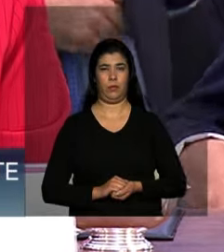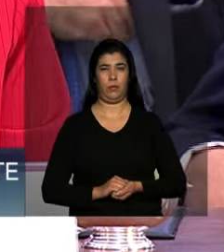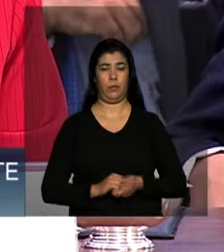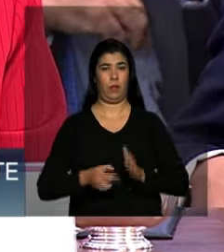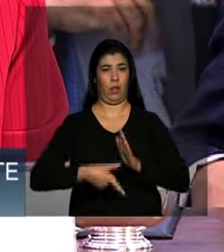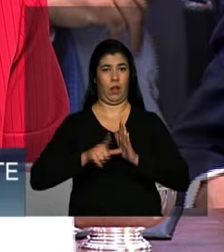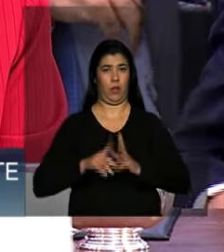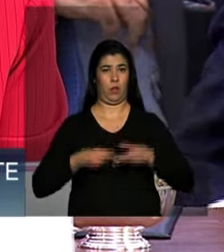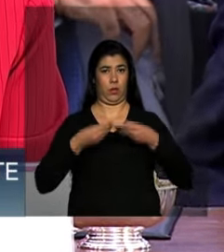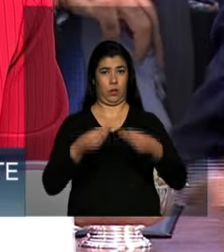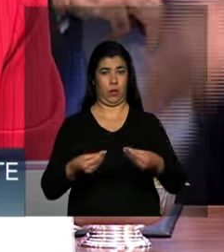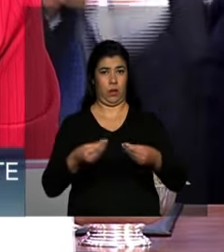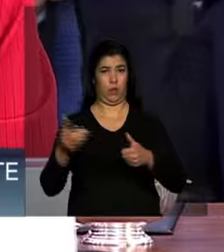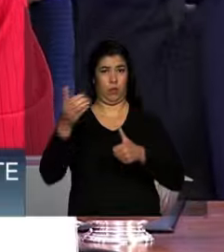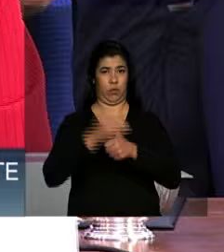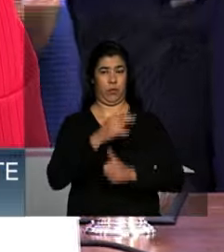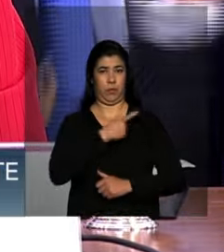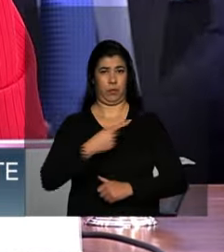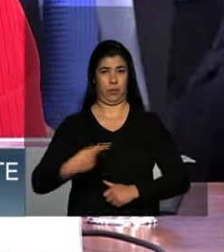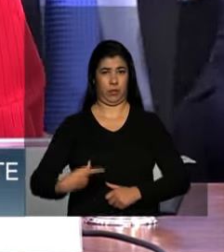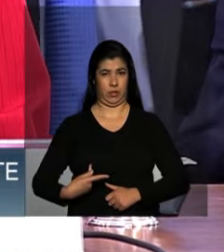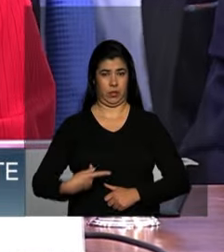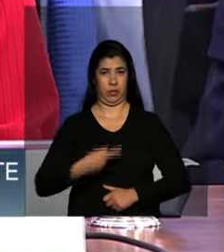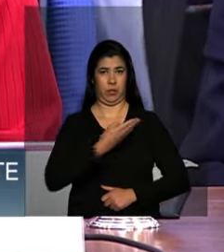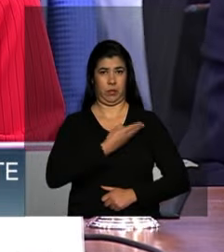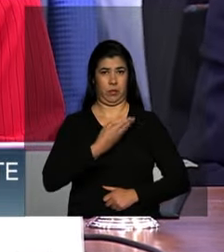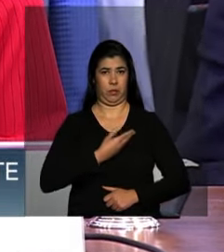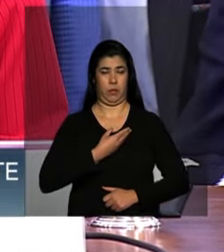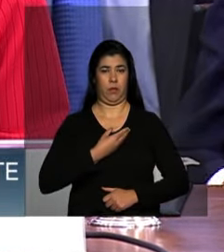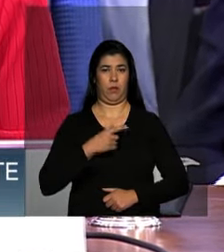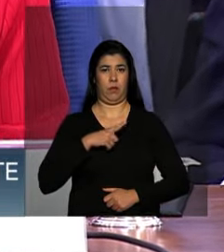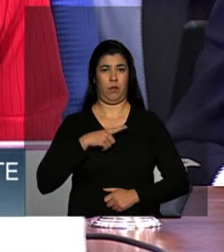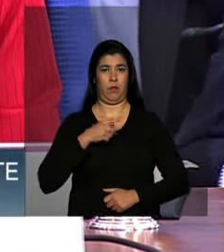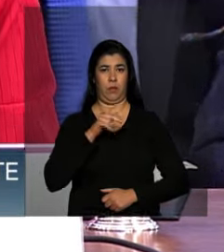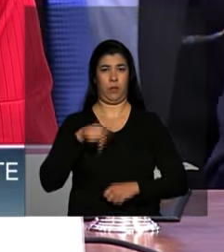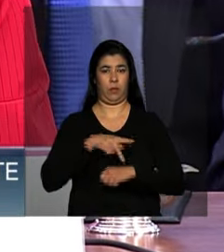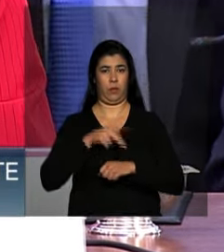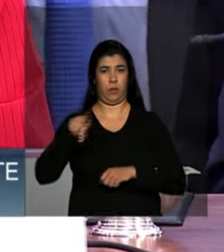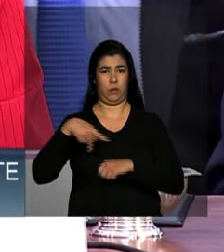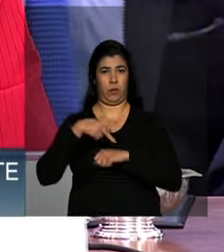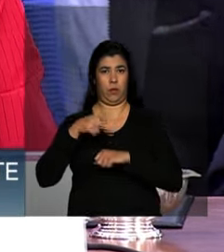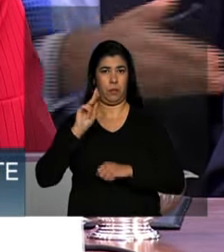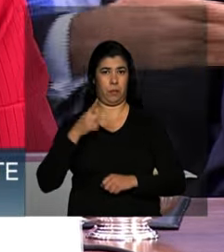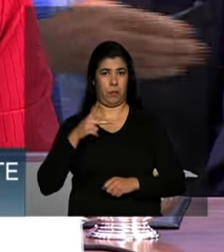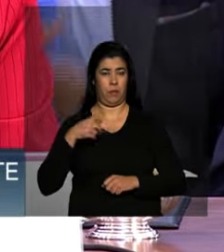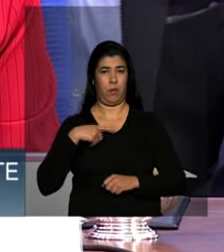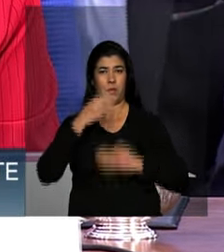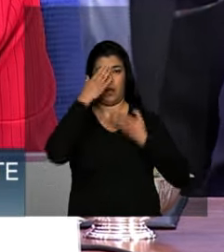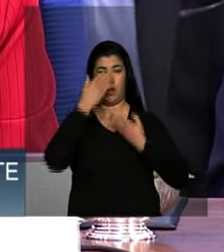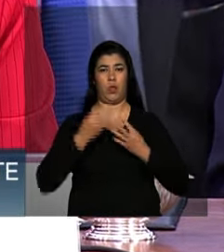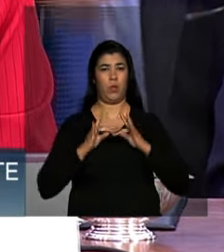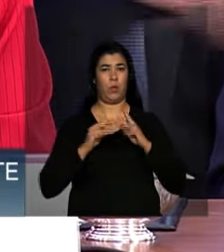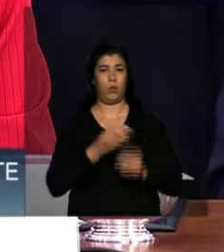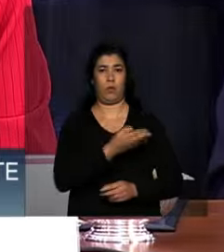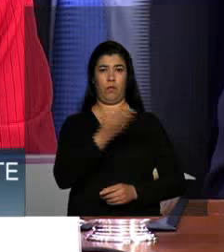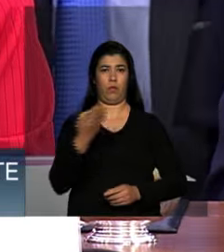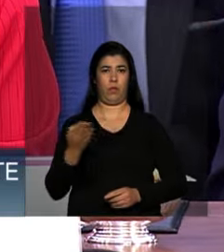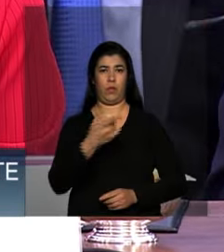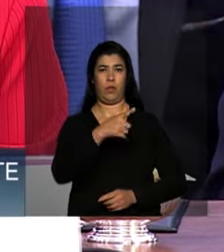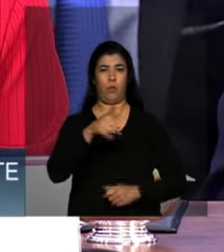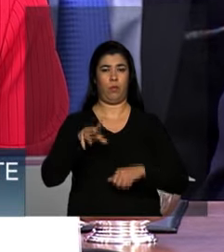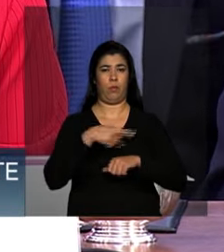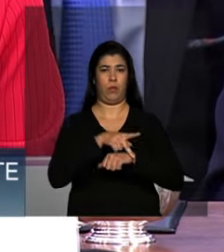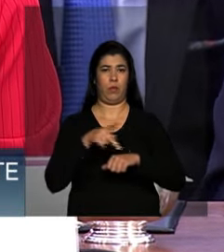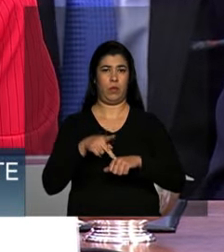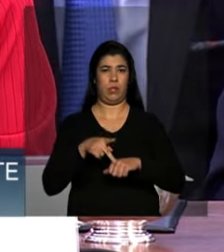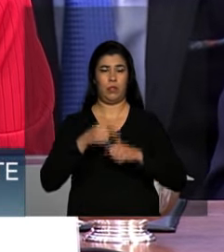para manifestar meu agradecimento a todas as delegações pelo grau de comprometimento